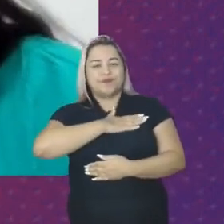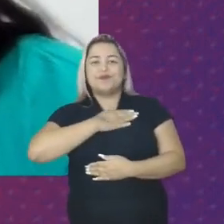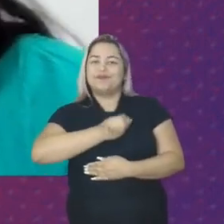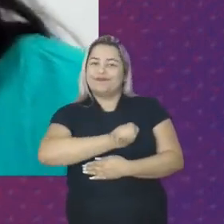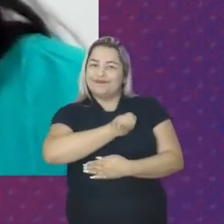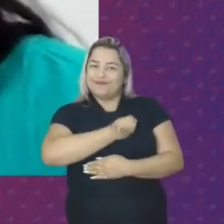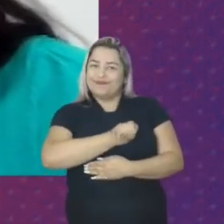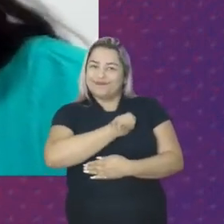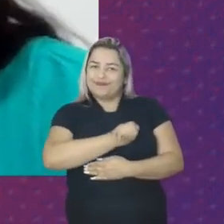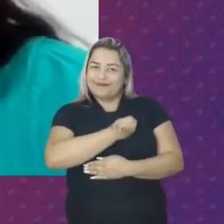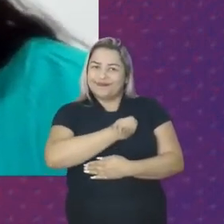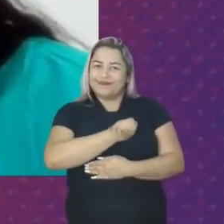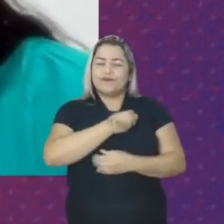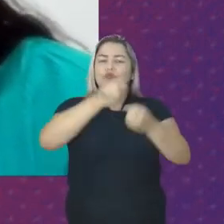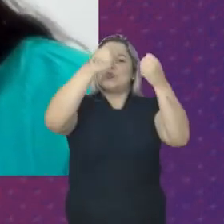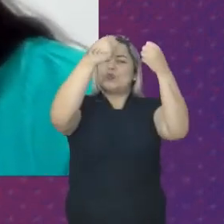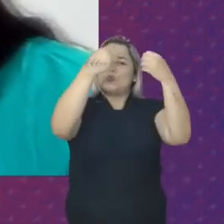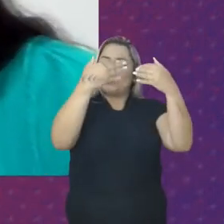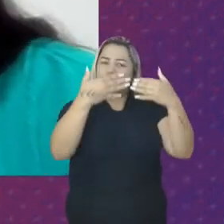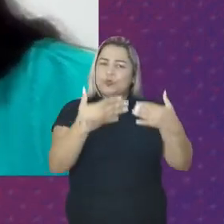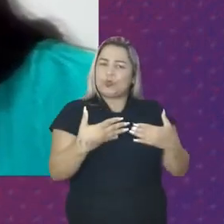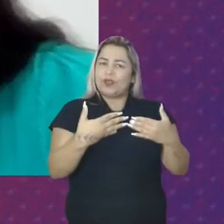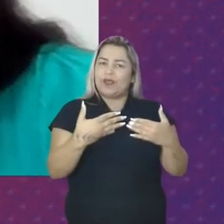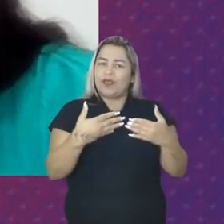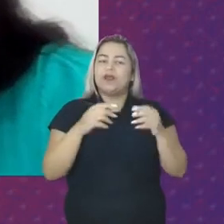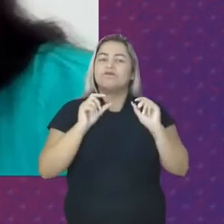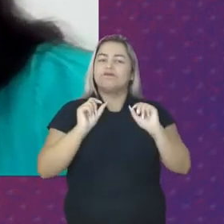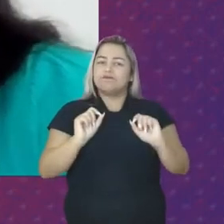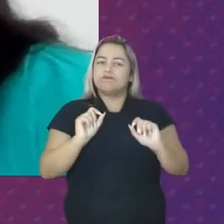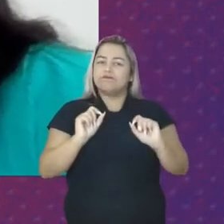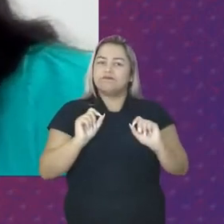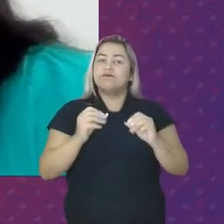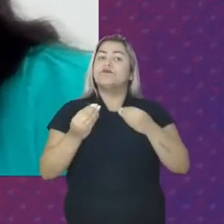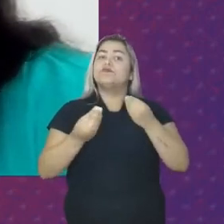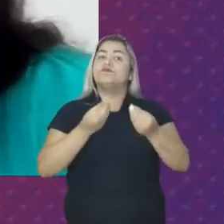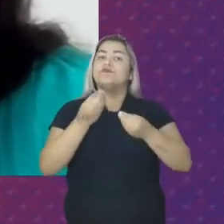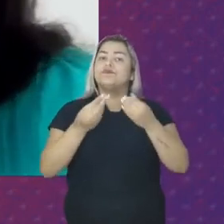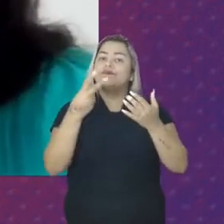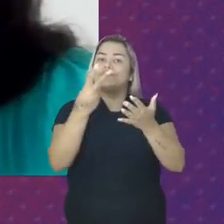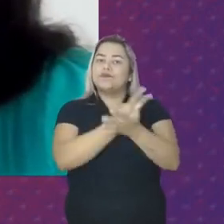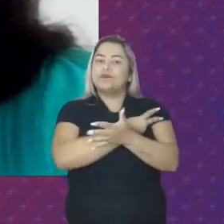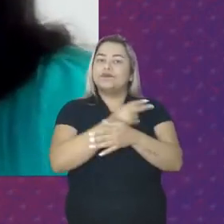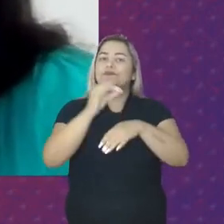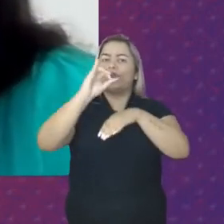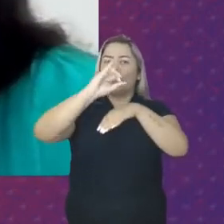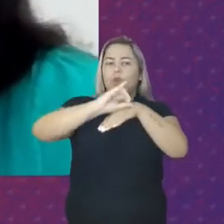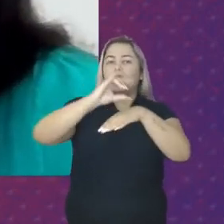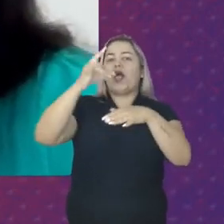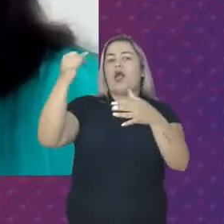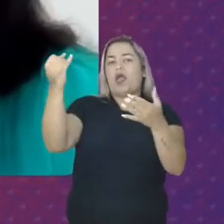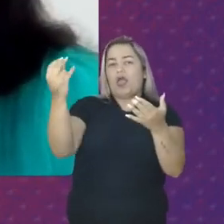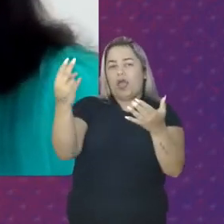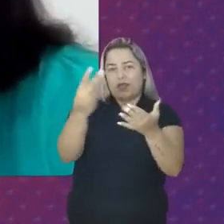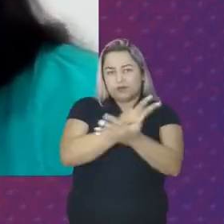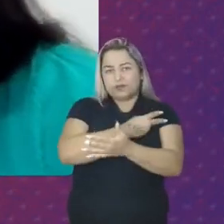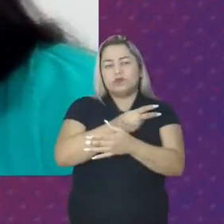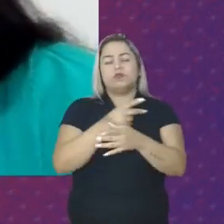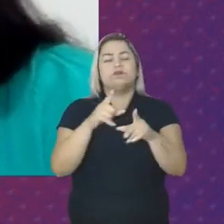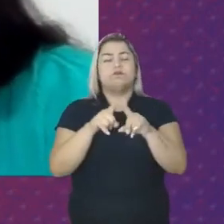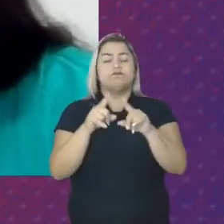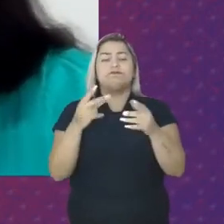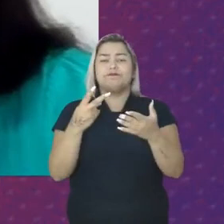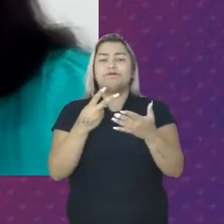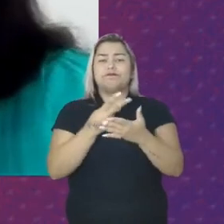participar e explicar um pouquinho hoje como funciona a Central, quando foi que ela surgiu, os momentos que nós